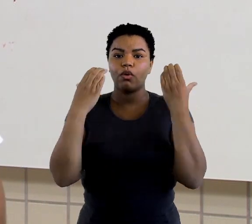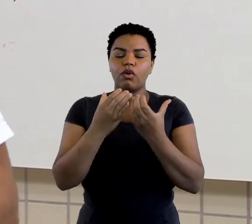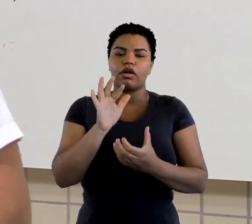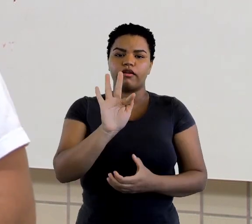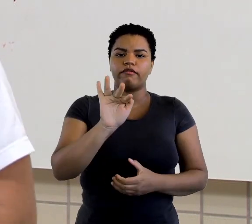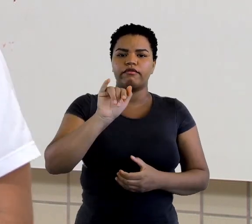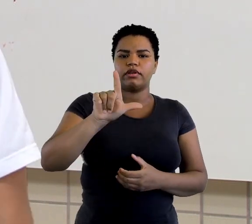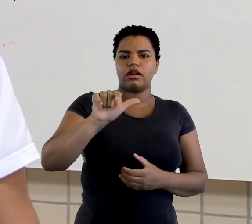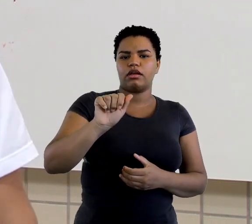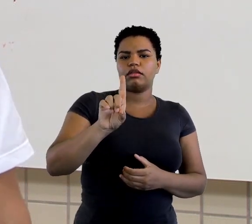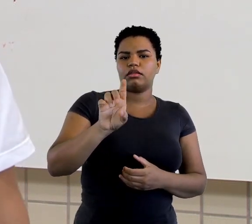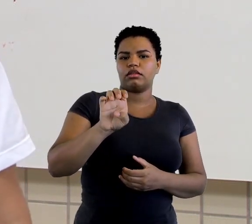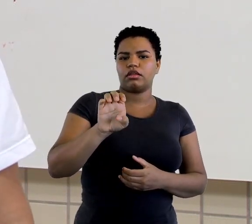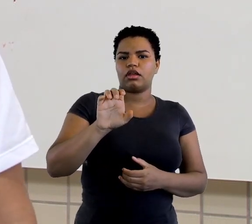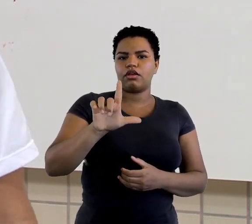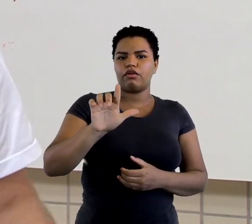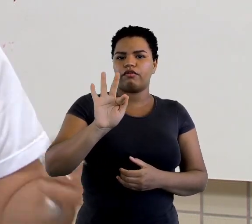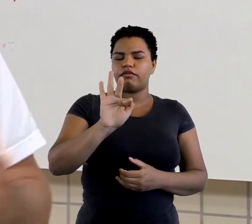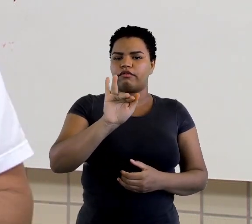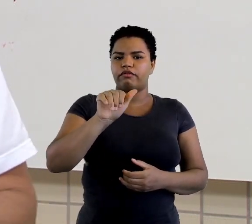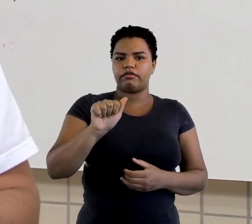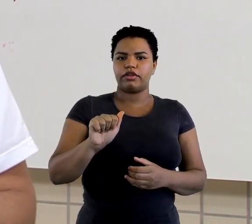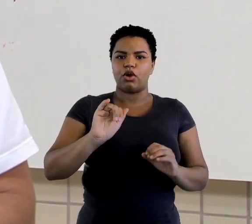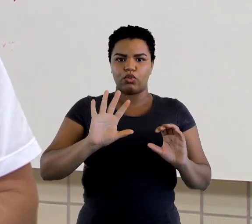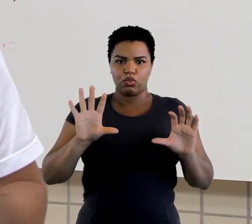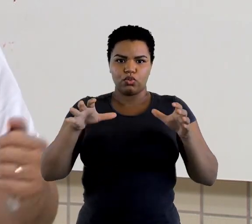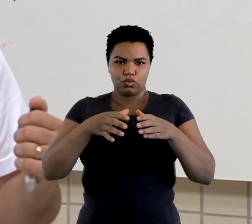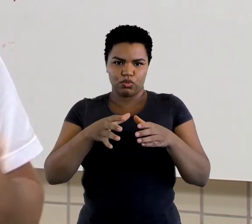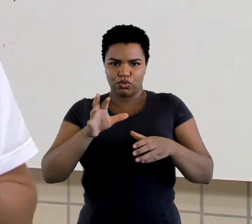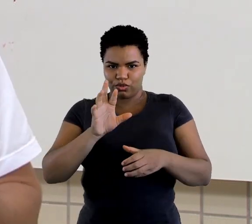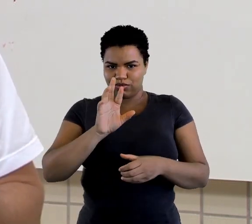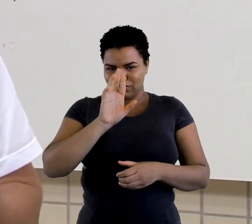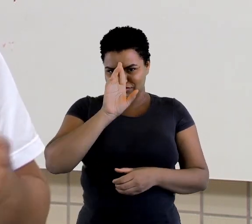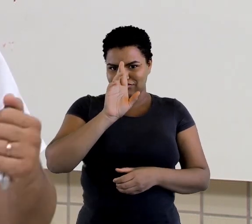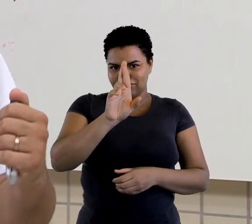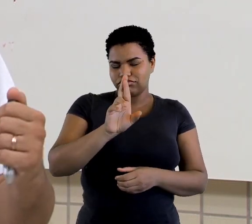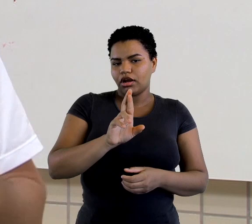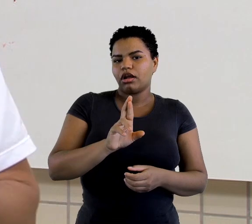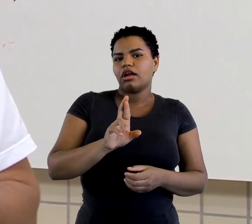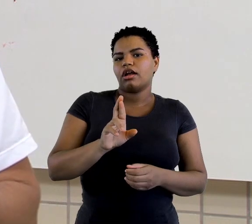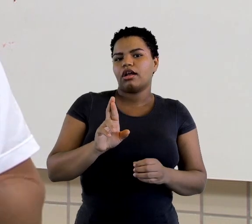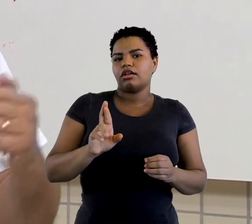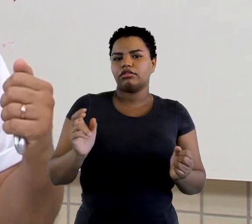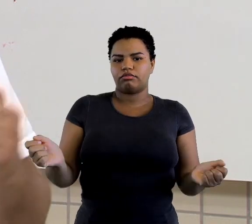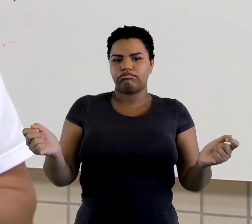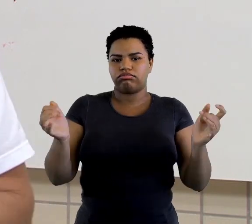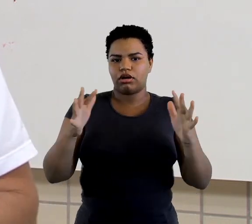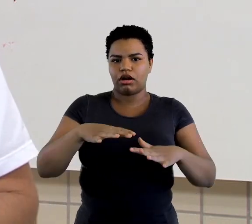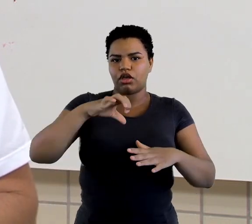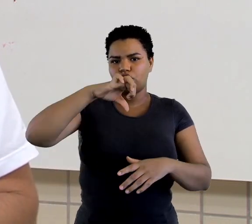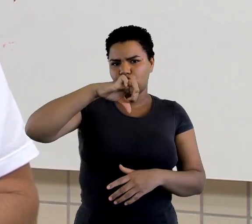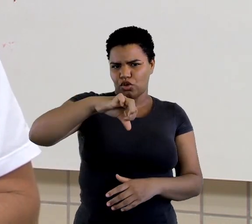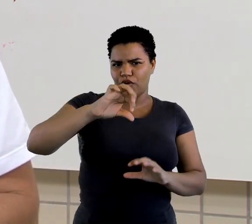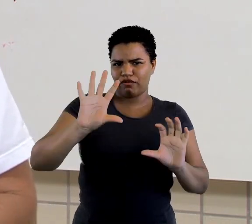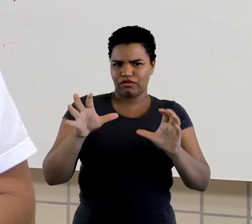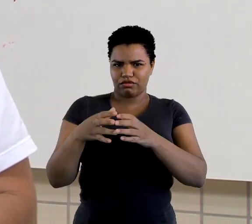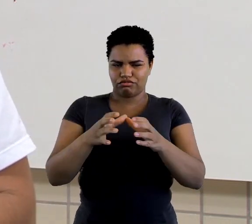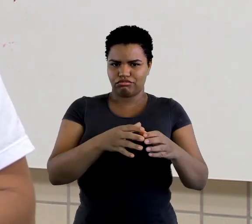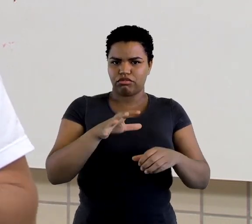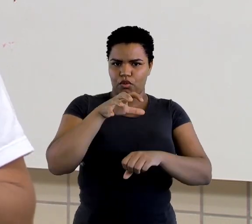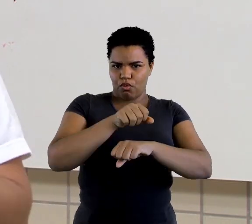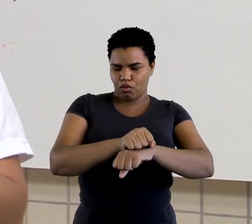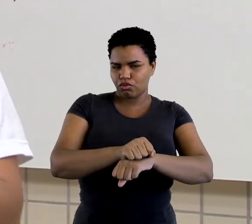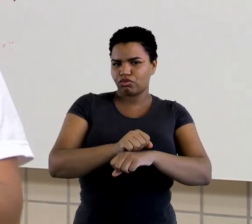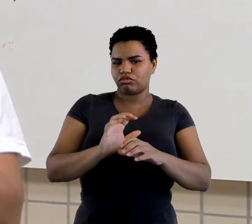congresso da Filadélfia? Os colonos se reuniram, 10 colônias, 9 colônias se reuniram